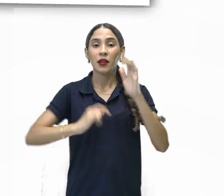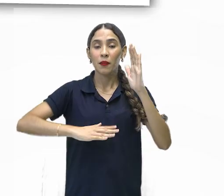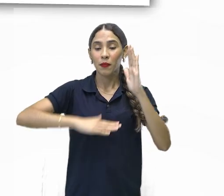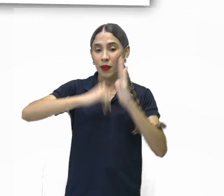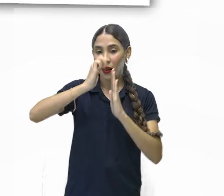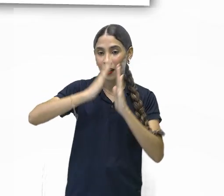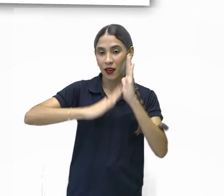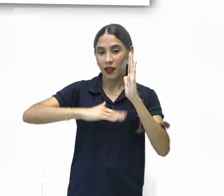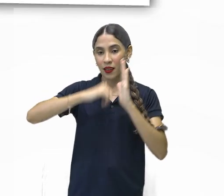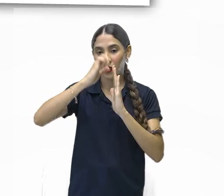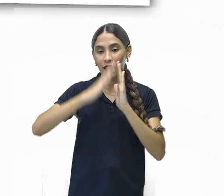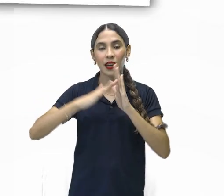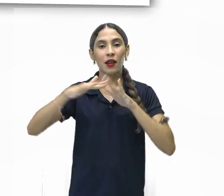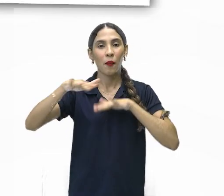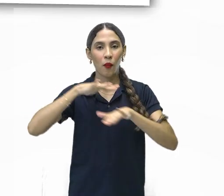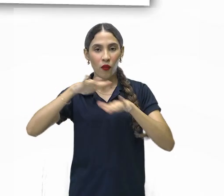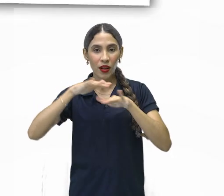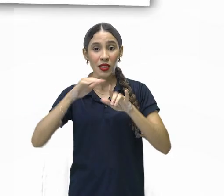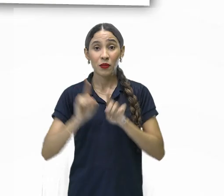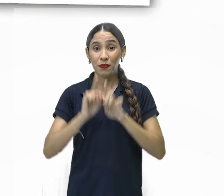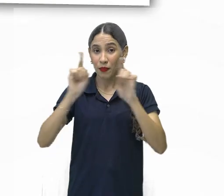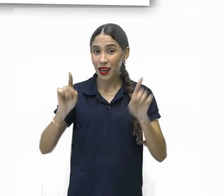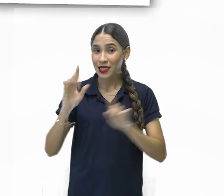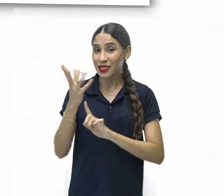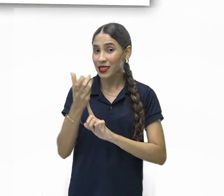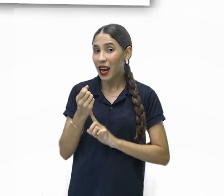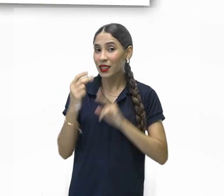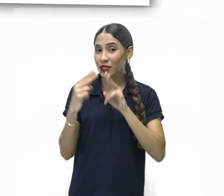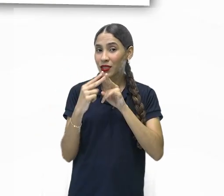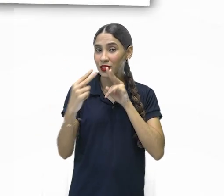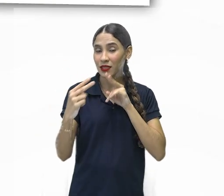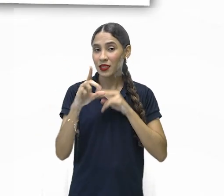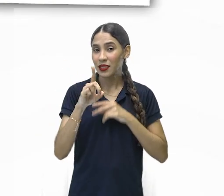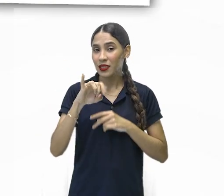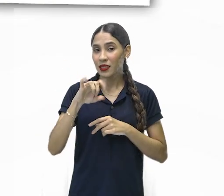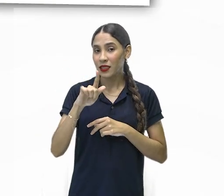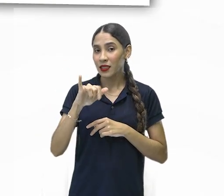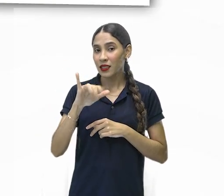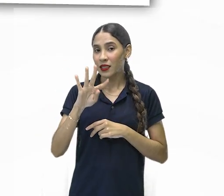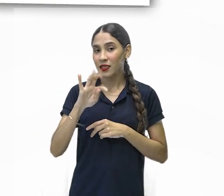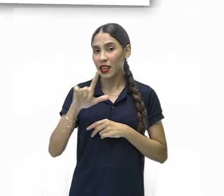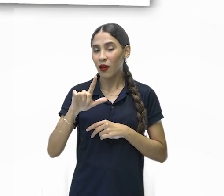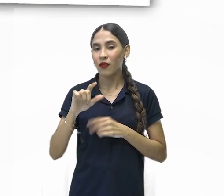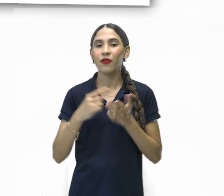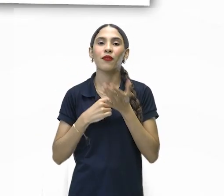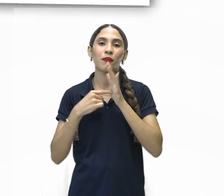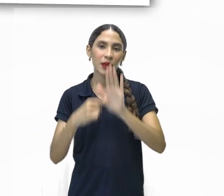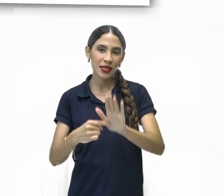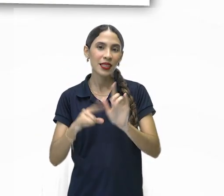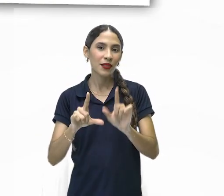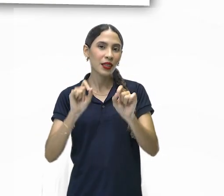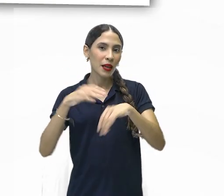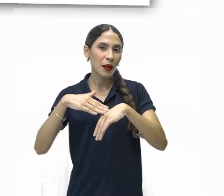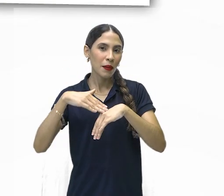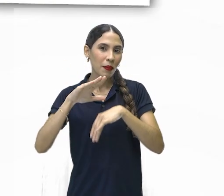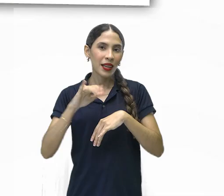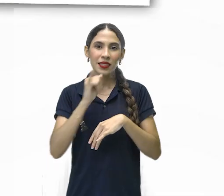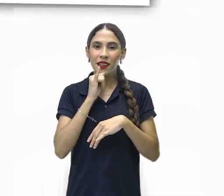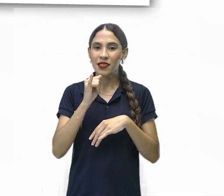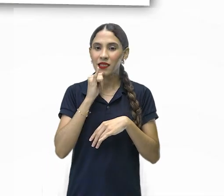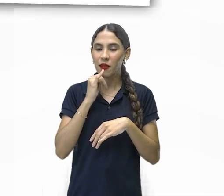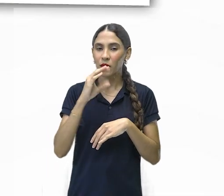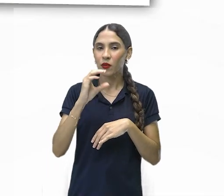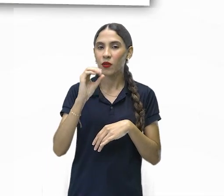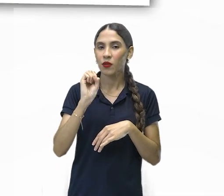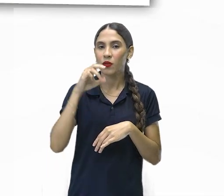e os movimentos. Quando falamos de uma arte digital, ela vai trazer essa coisa mais